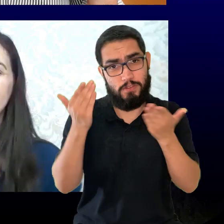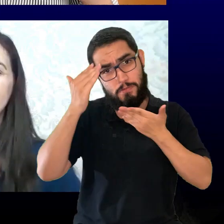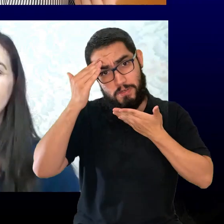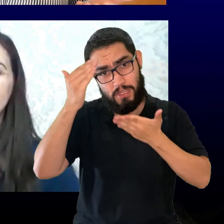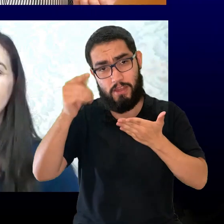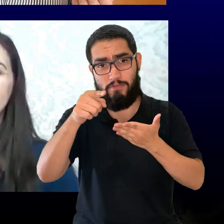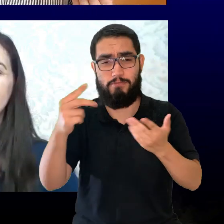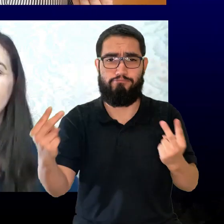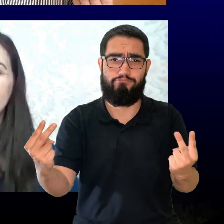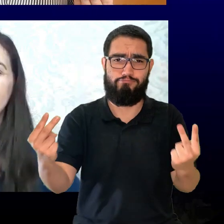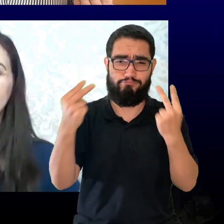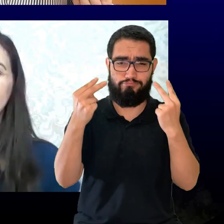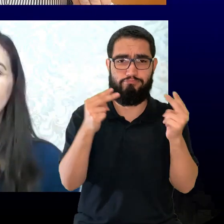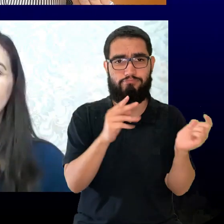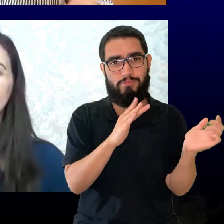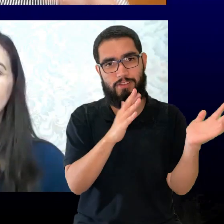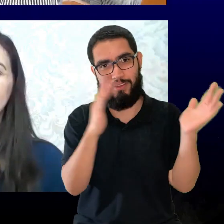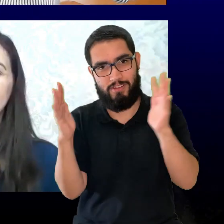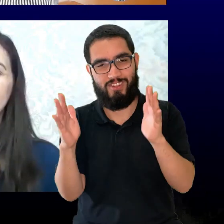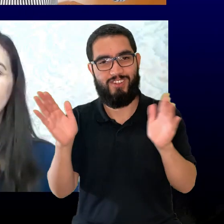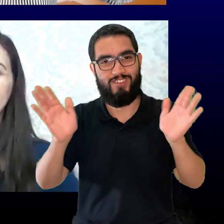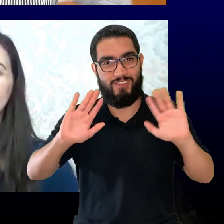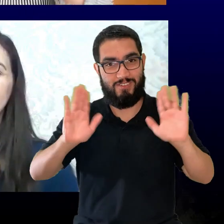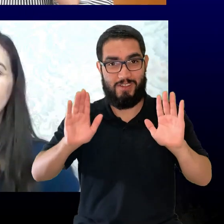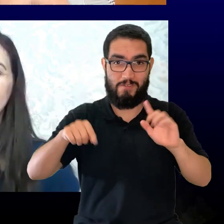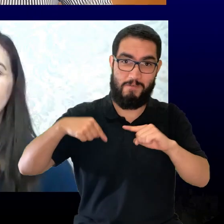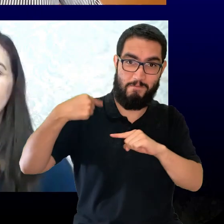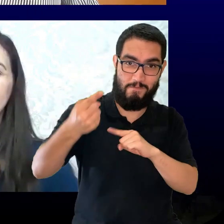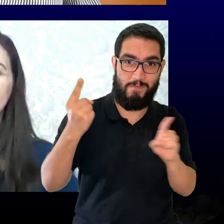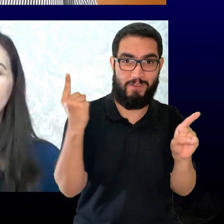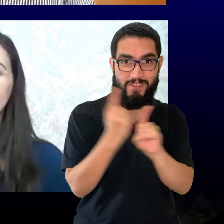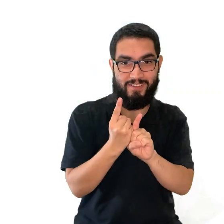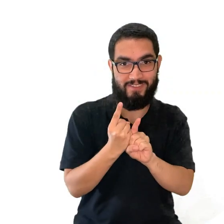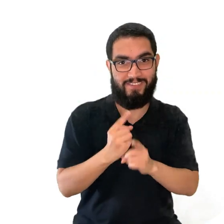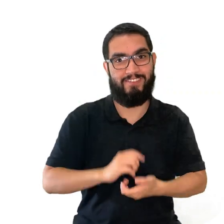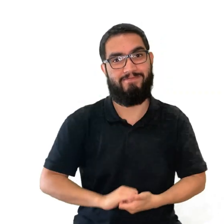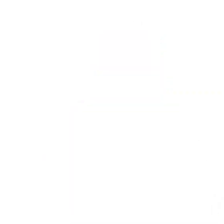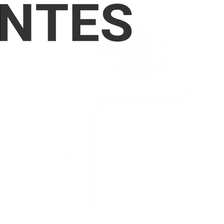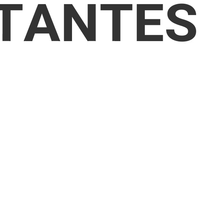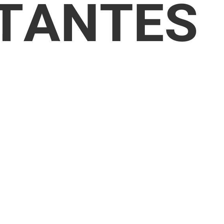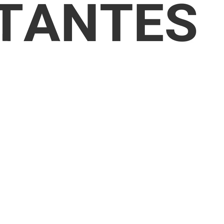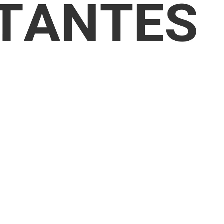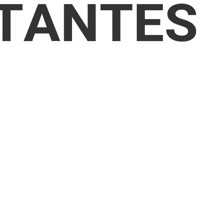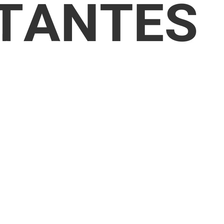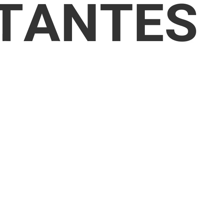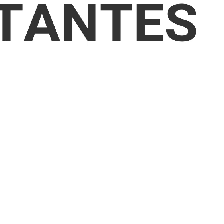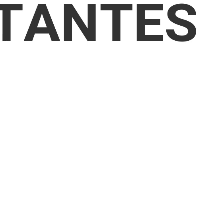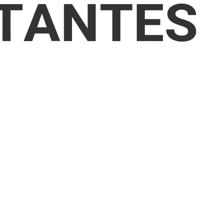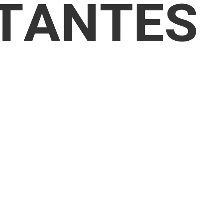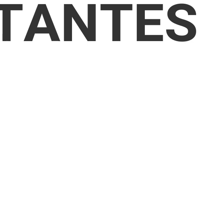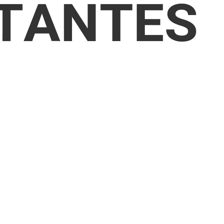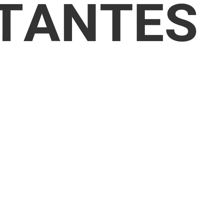vocês. Muito obrigado para vocês que acompanharam até aqui. Tchau, tchau e até a próxima.